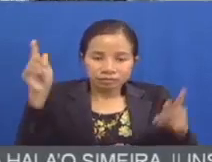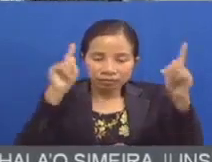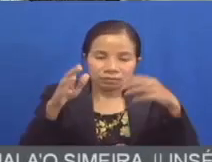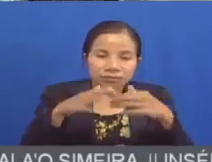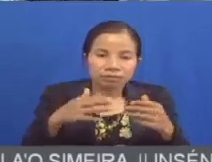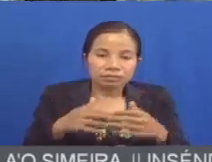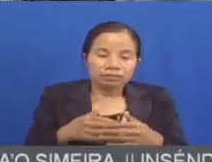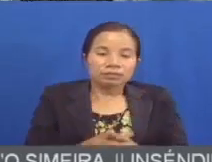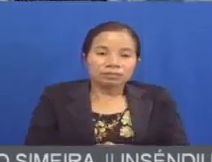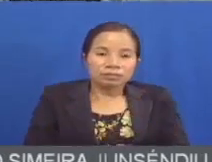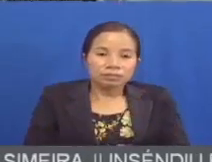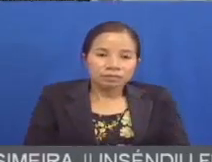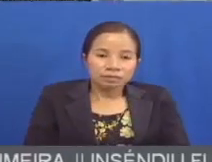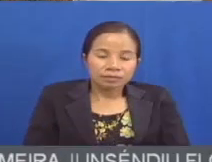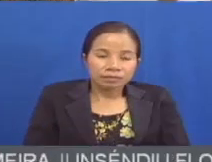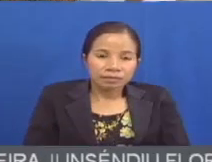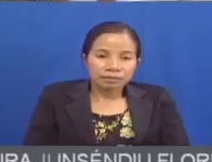maca providência cautelar.